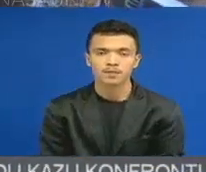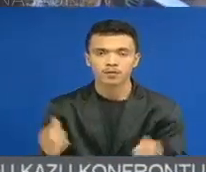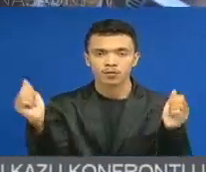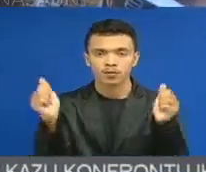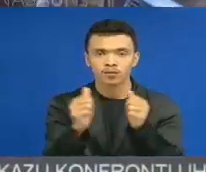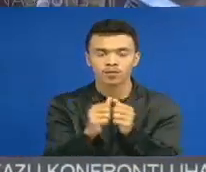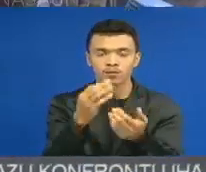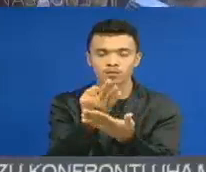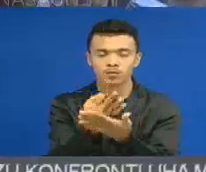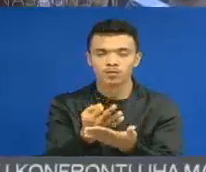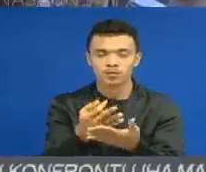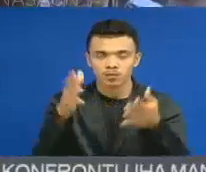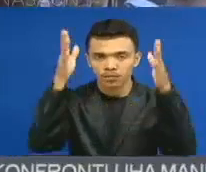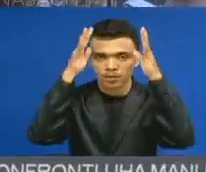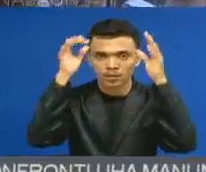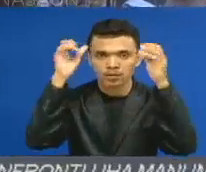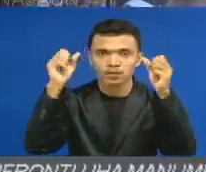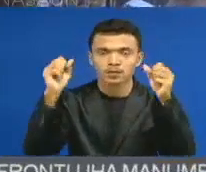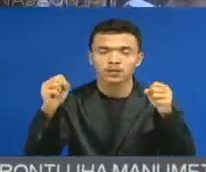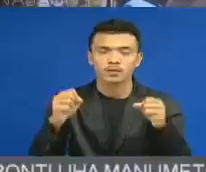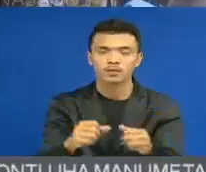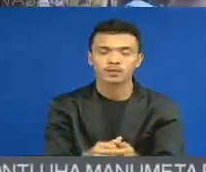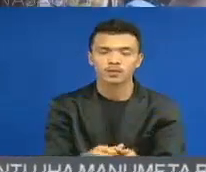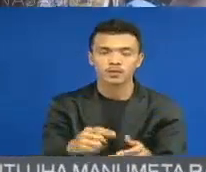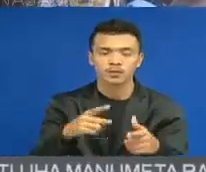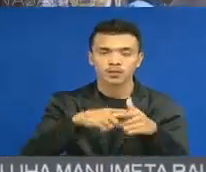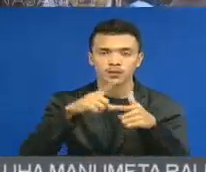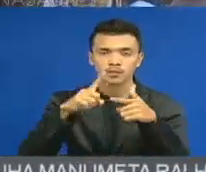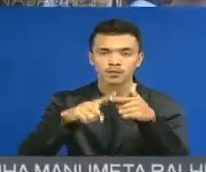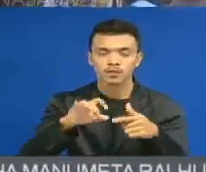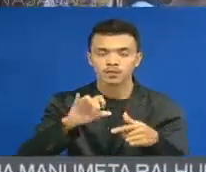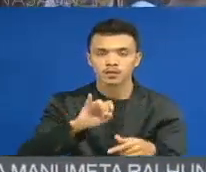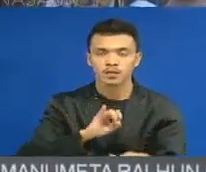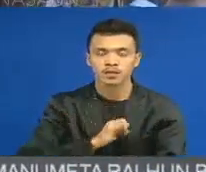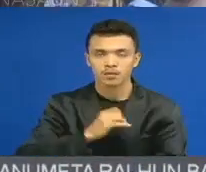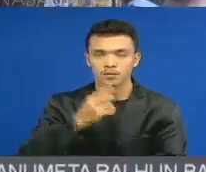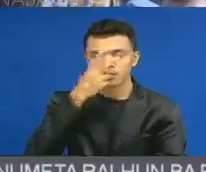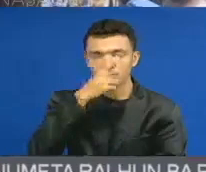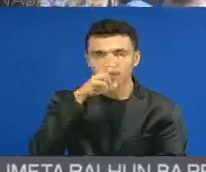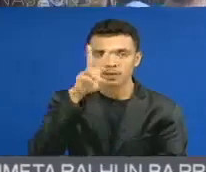orçamento presidencial. E depois, agora é toque, se